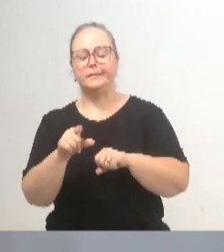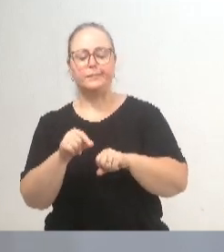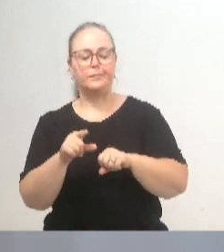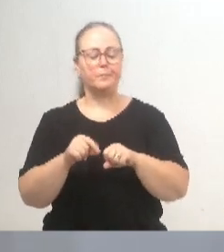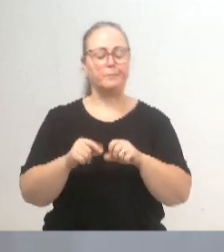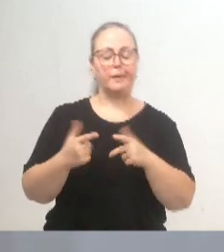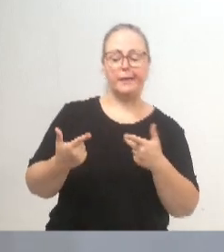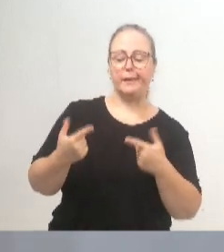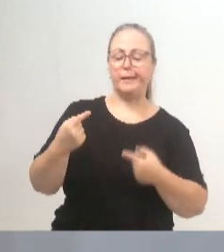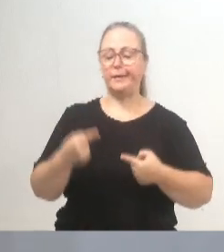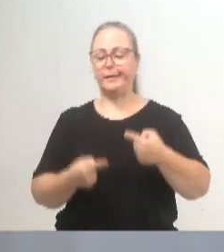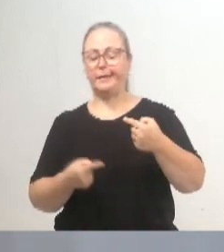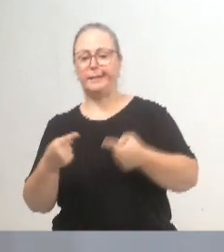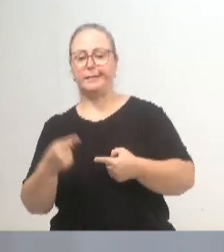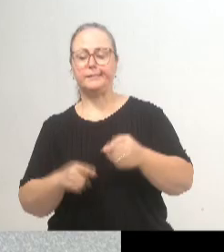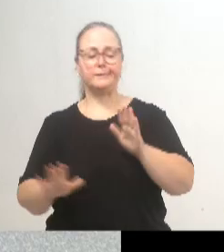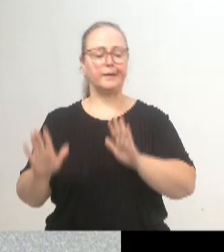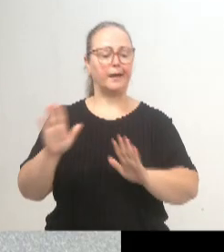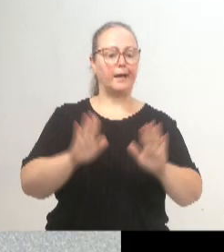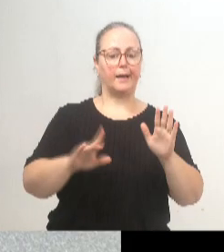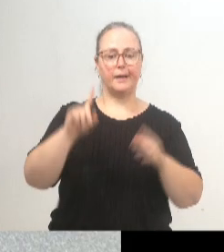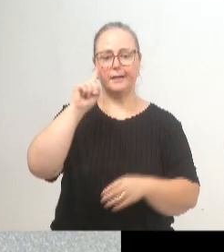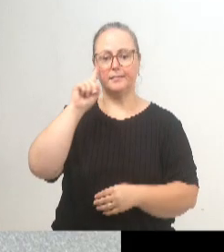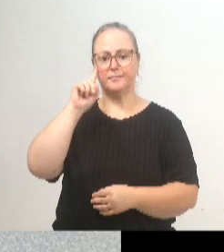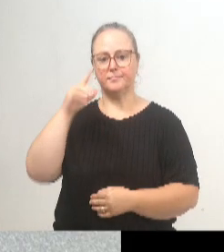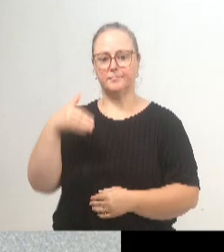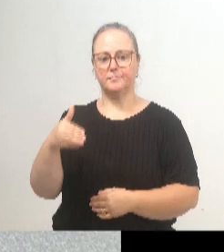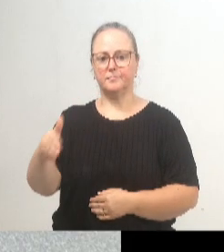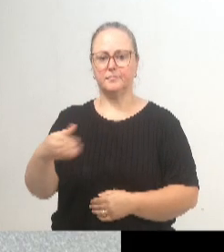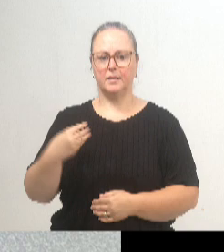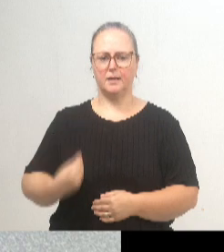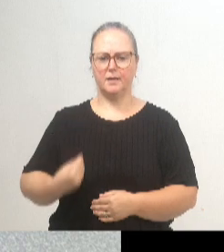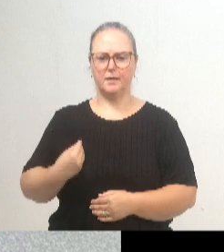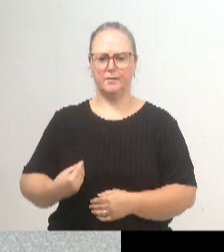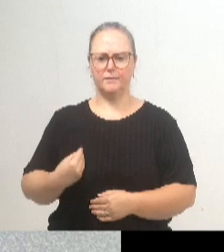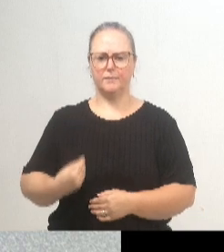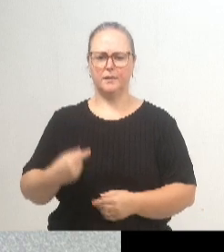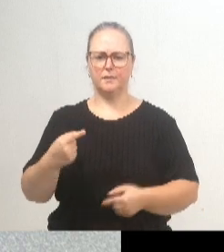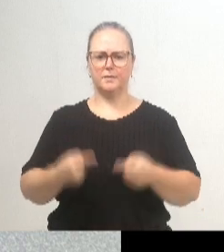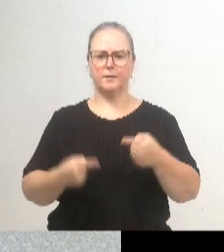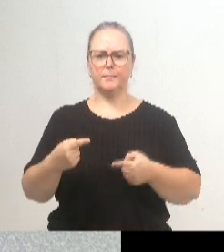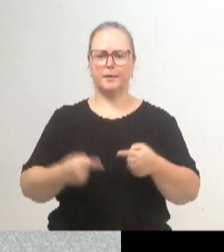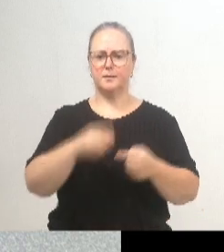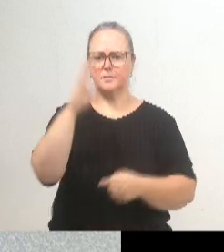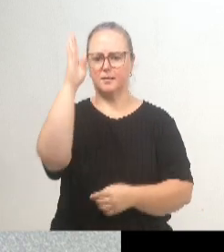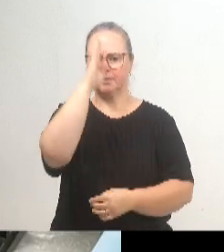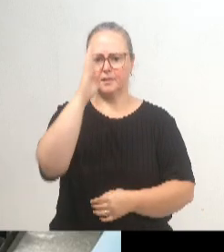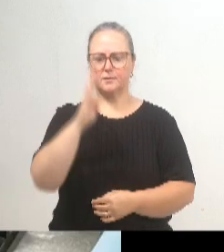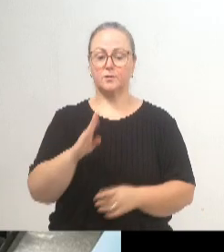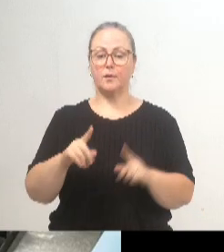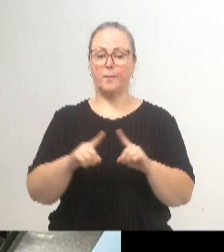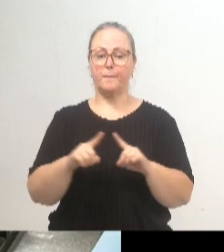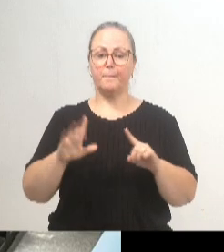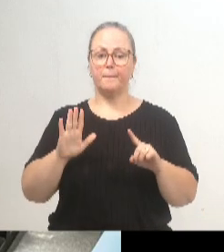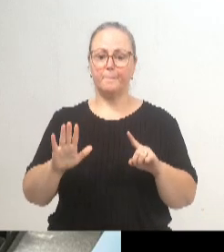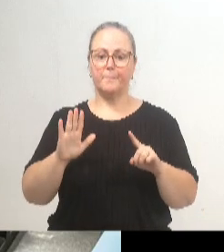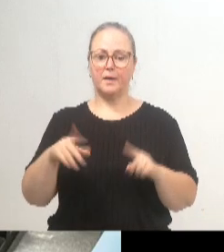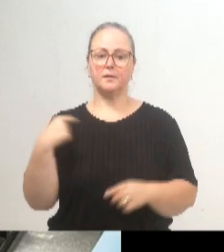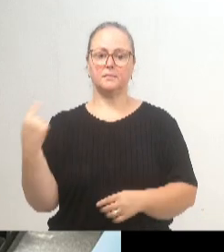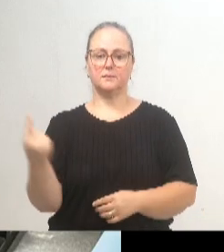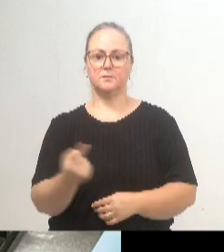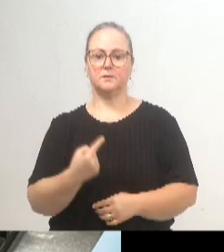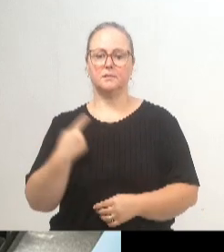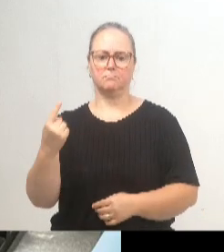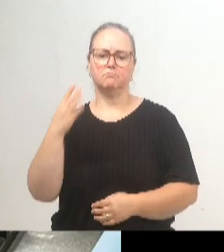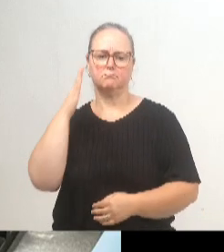não fazia efeito ao dia a dia da vida da cidade. Isso era um debate nacional, mas que a gente sabe que é o